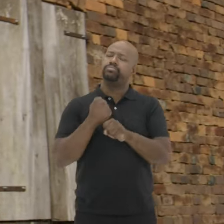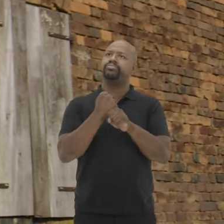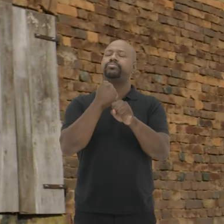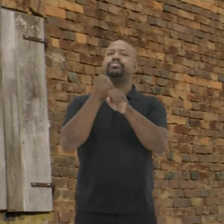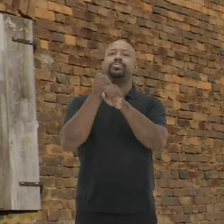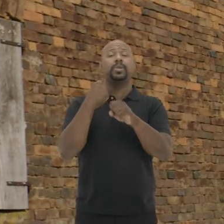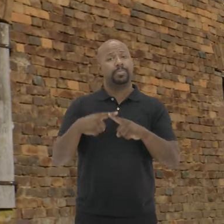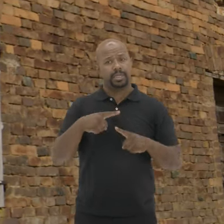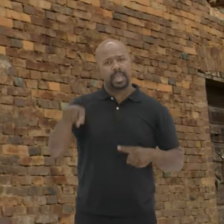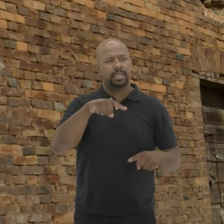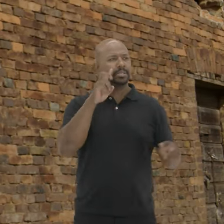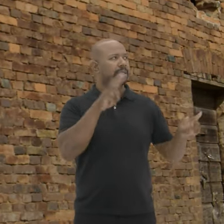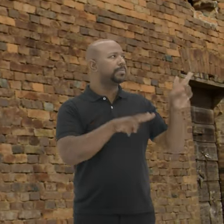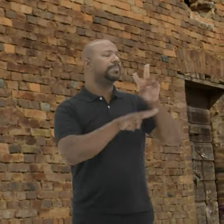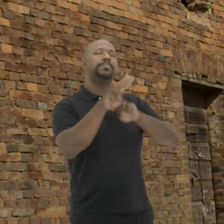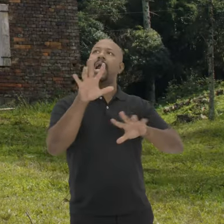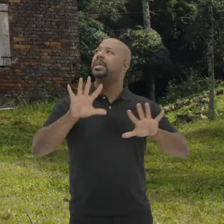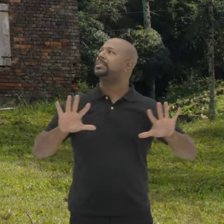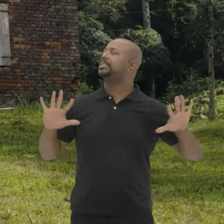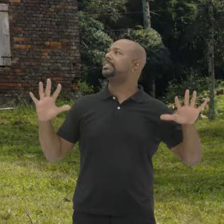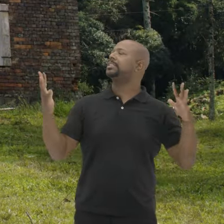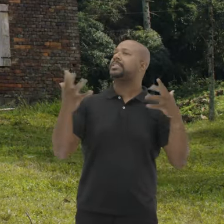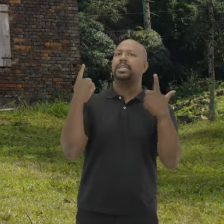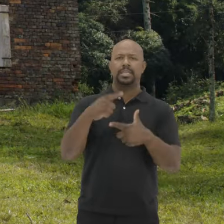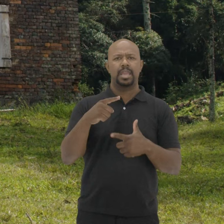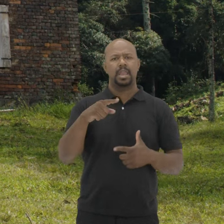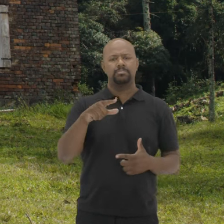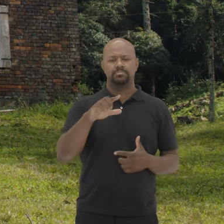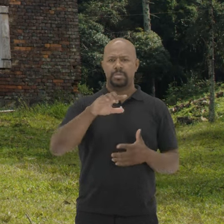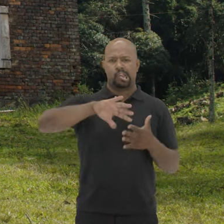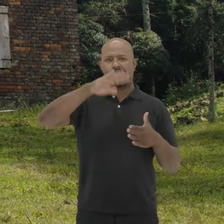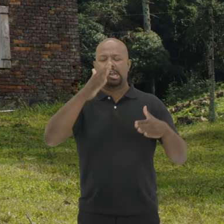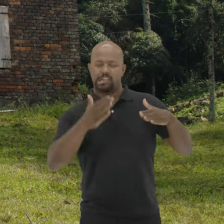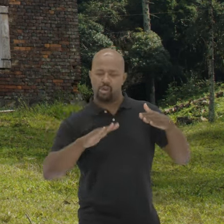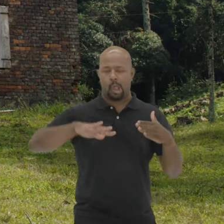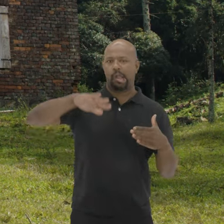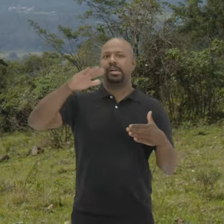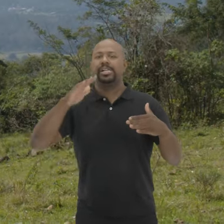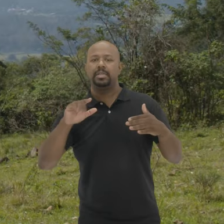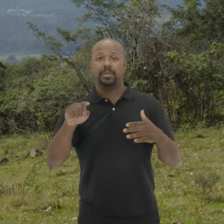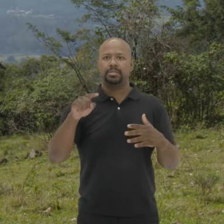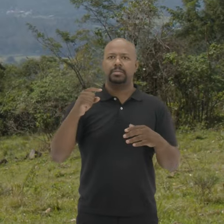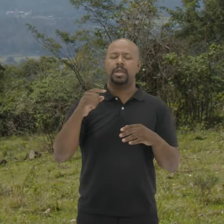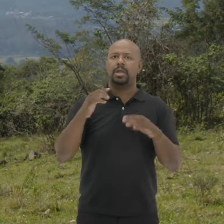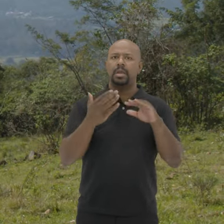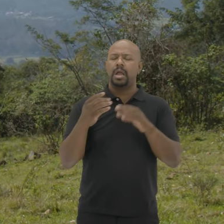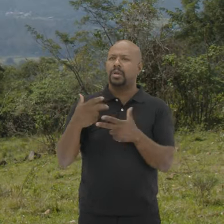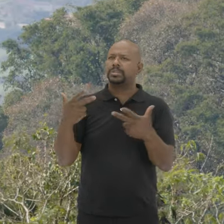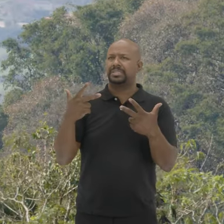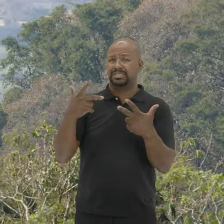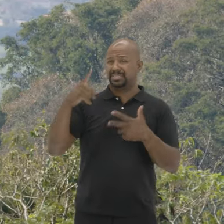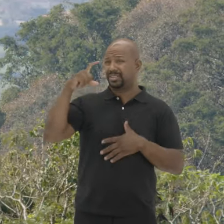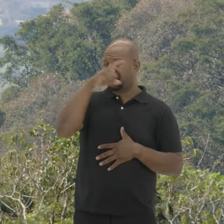das construções, porque essa paisagem aqui, que é, na verdade, um relevo muito acidentado, umas condições